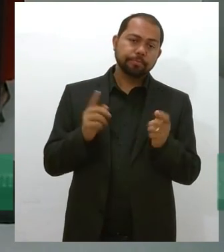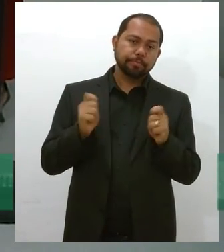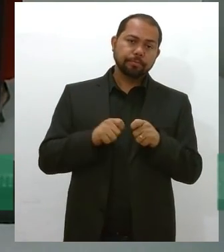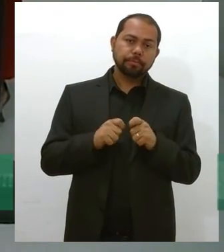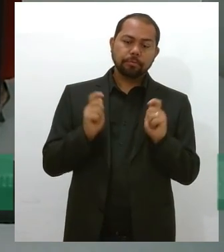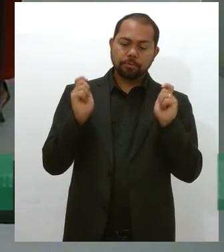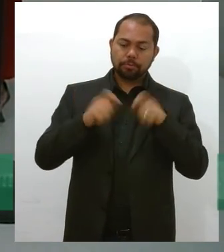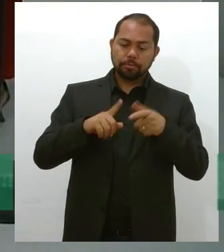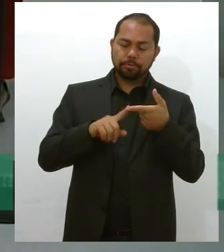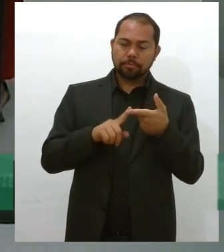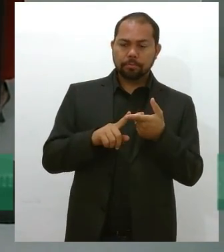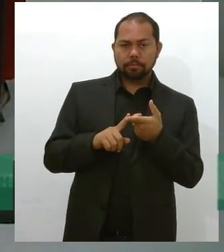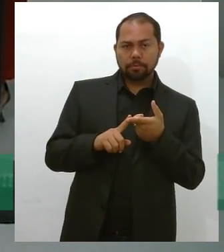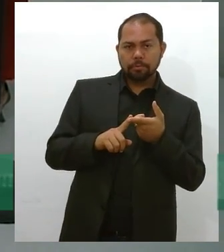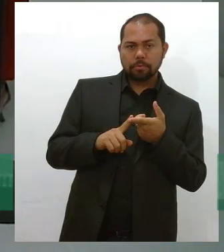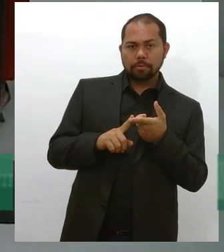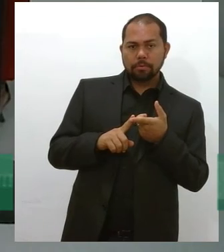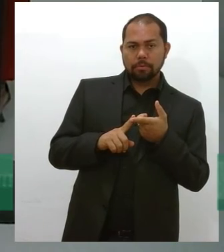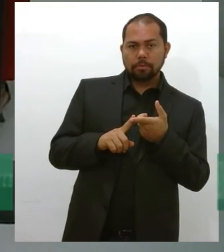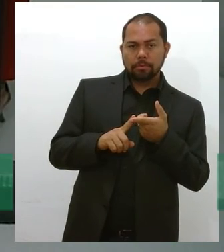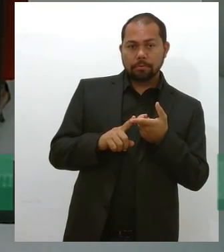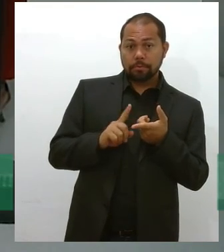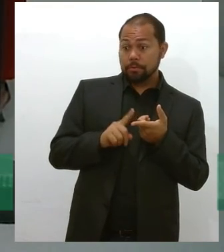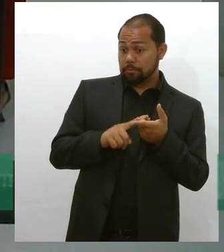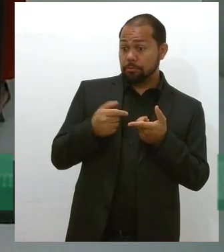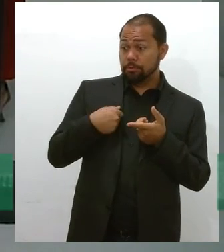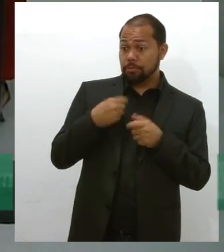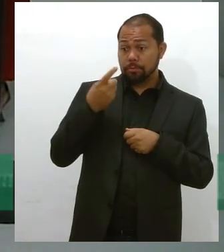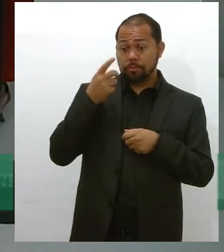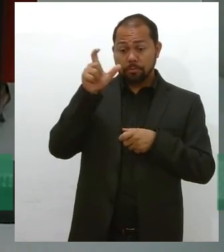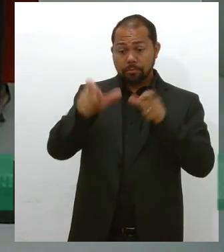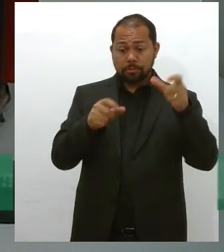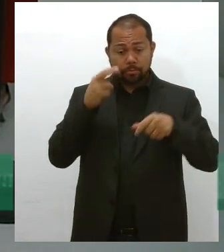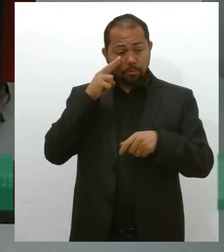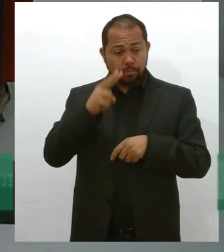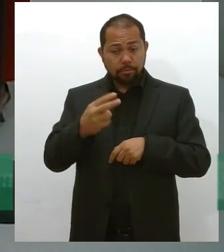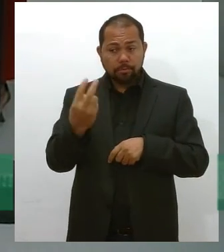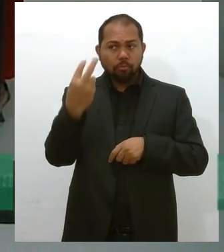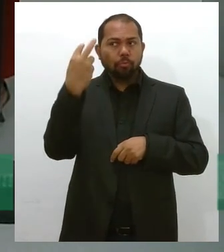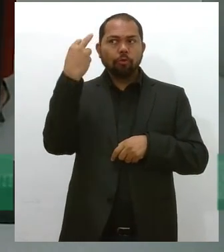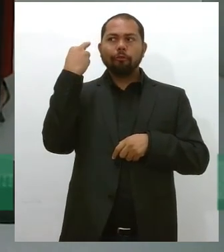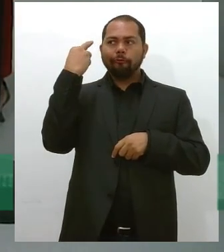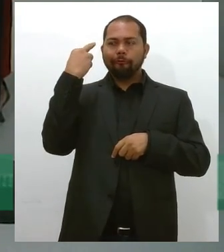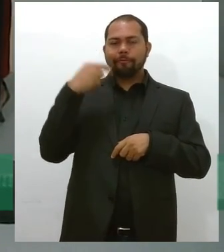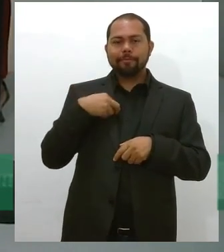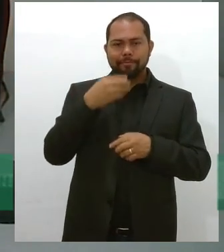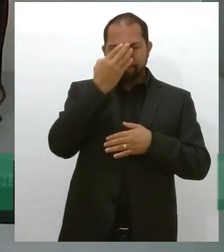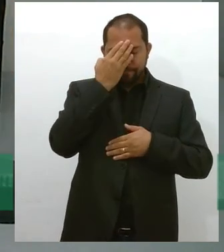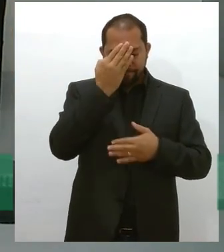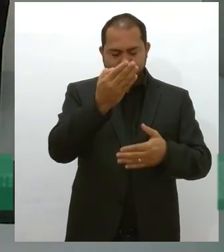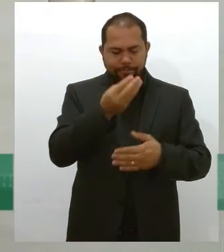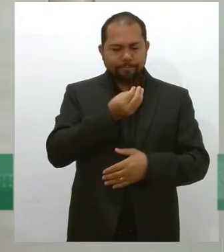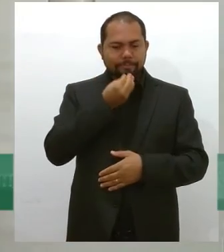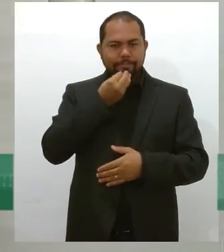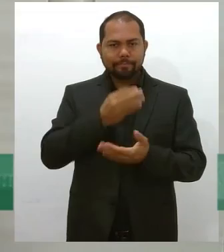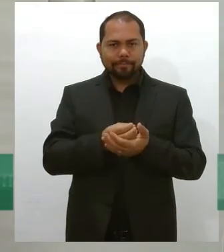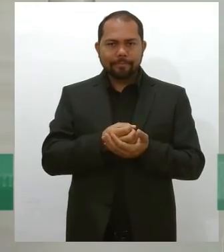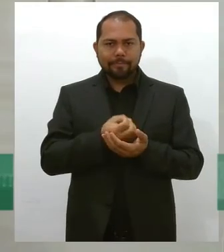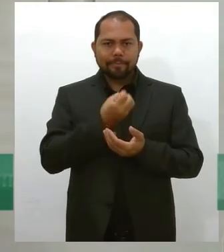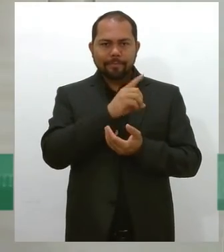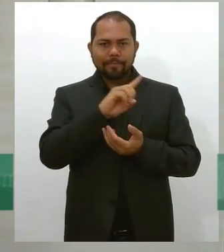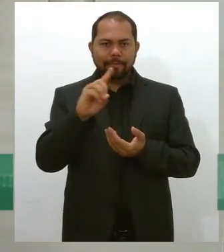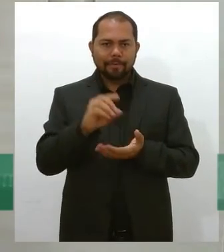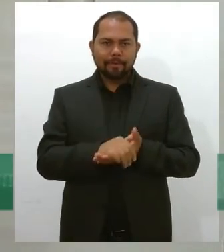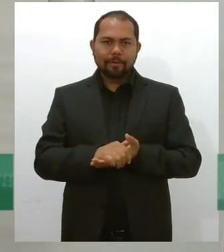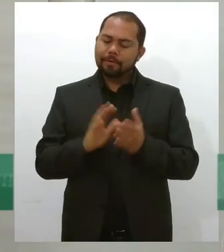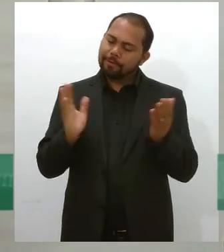questões do nosso tempo com um olhar, né, sobre o passado. Eu que agradeço a oportunidade. Obrigada, um excelente dia. É isso, o Congresso